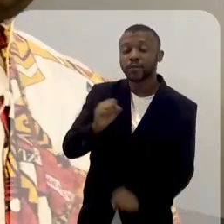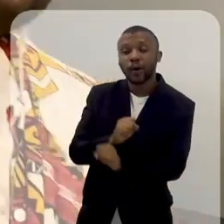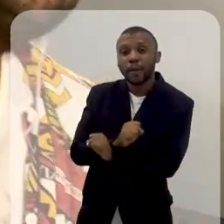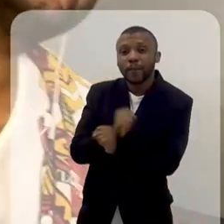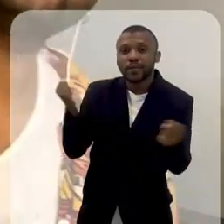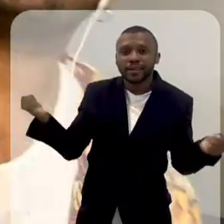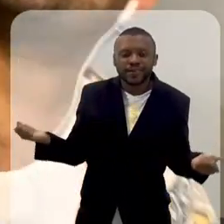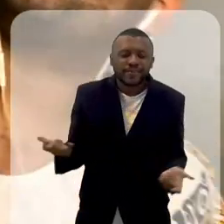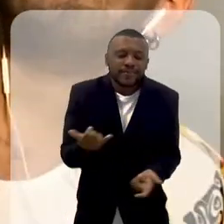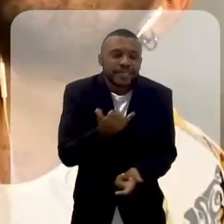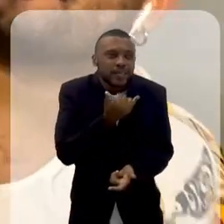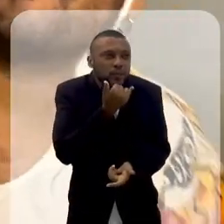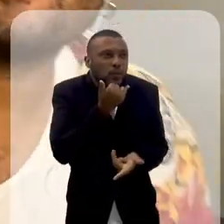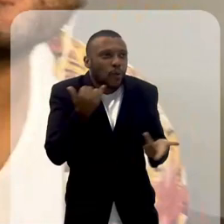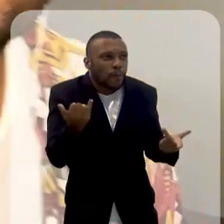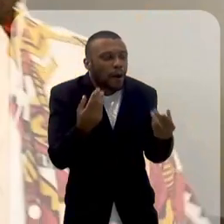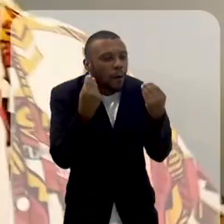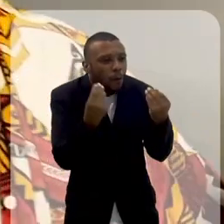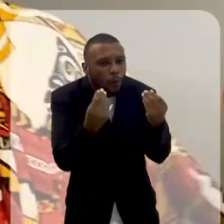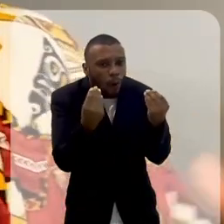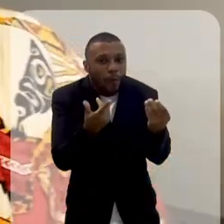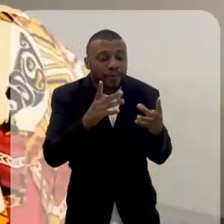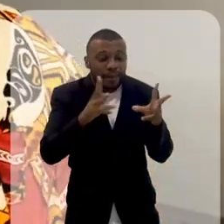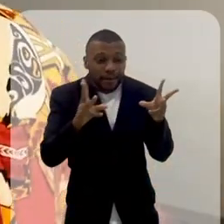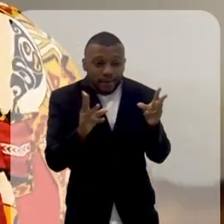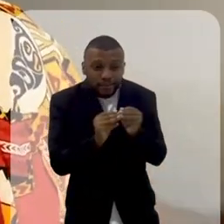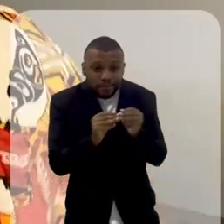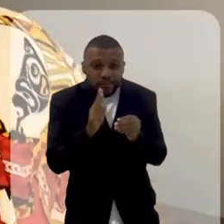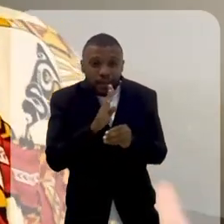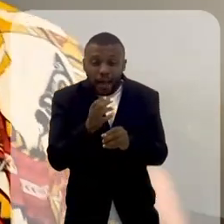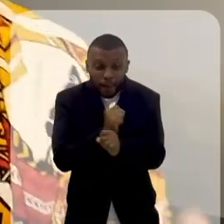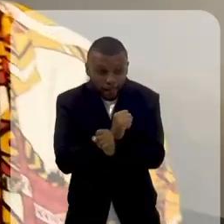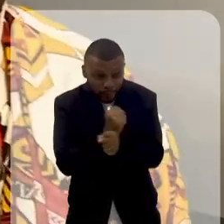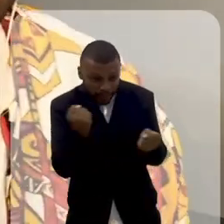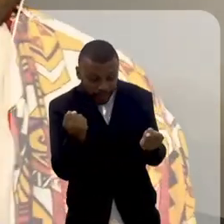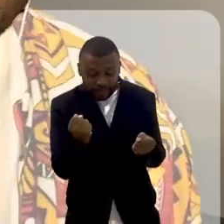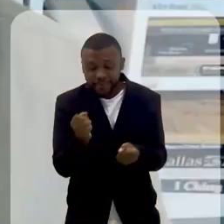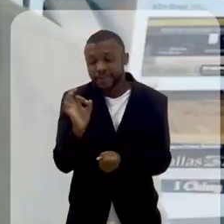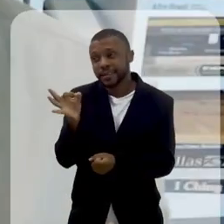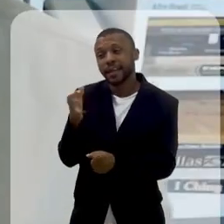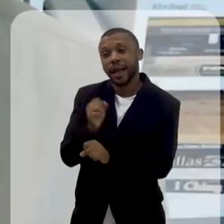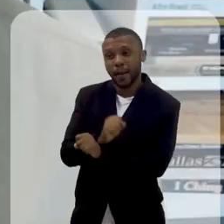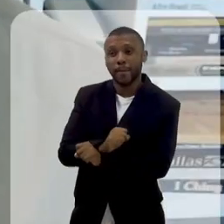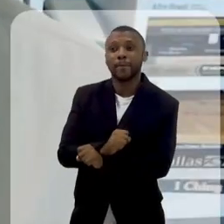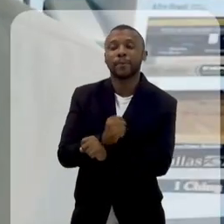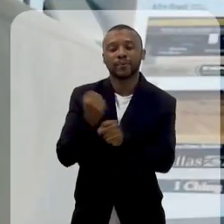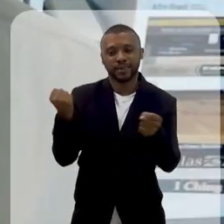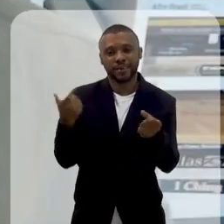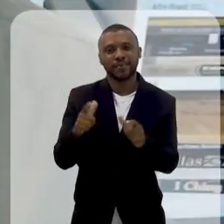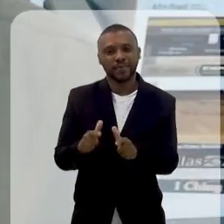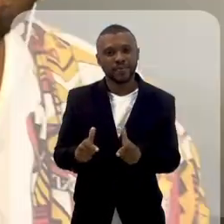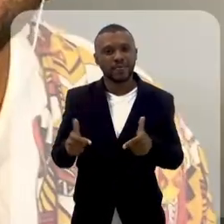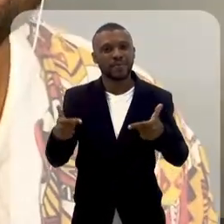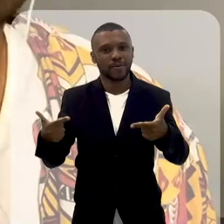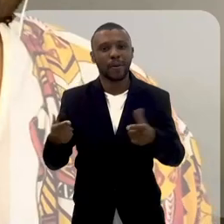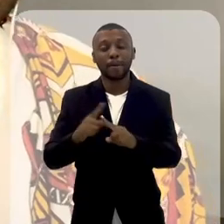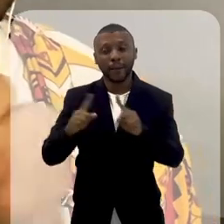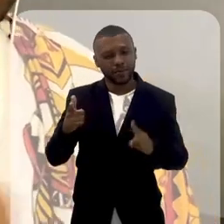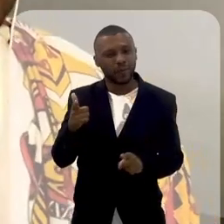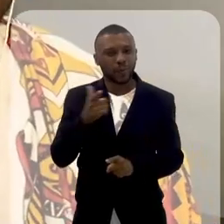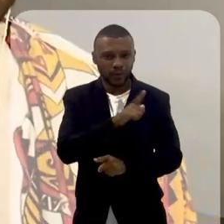Meu Deus, como se a gente tem poucos minutos para falar o que é a Confraria do Impossível? É impossível fazer